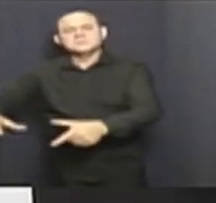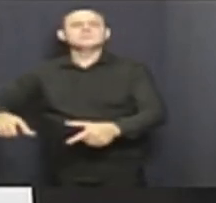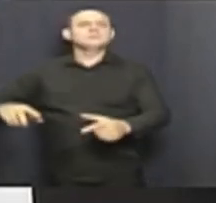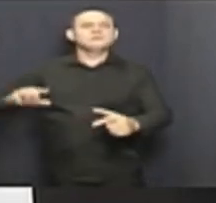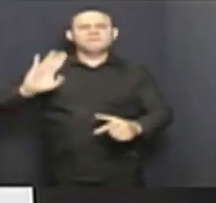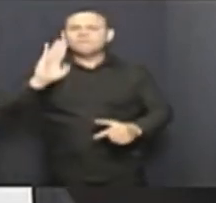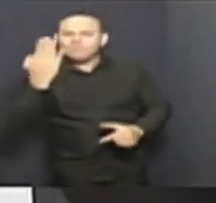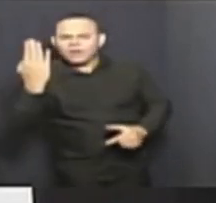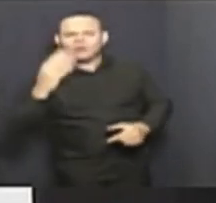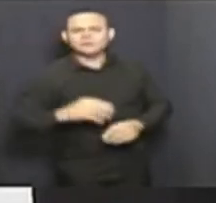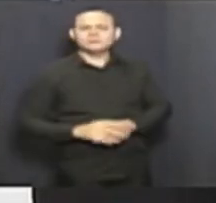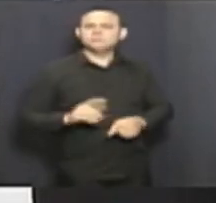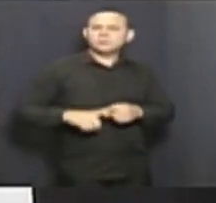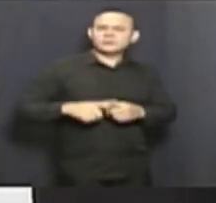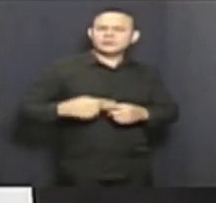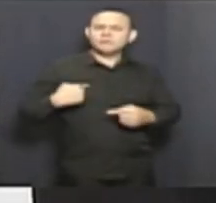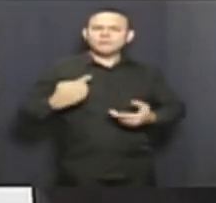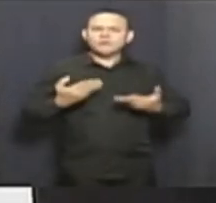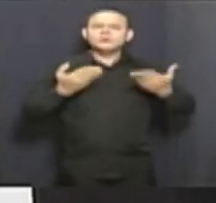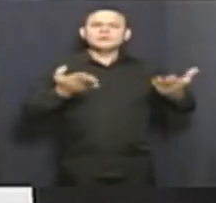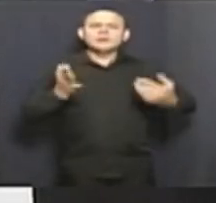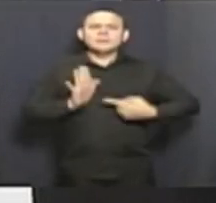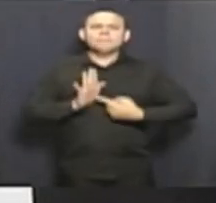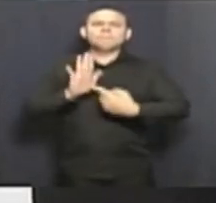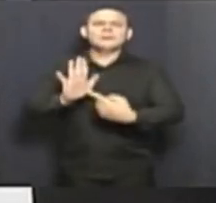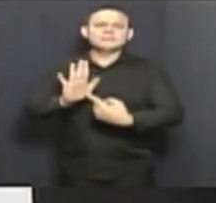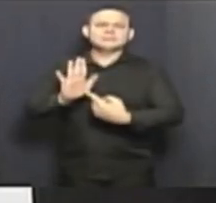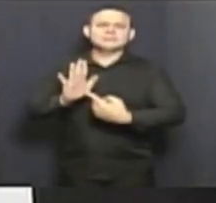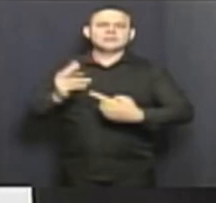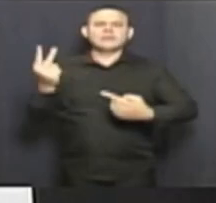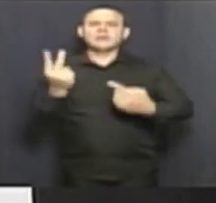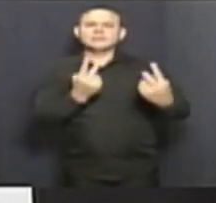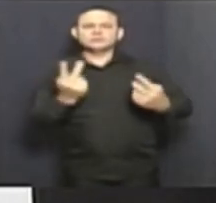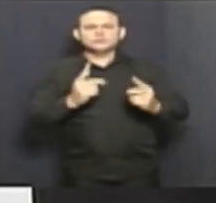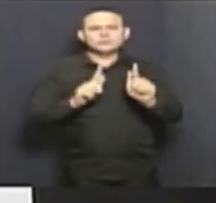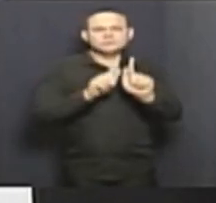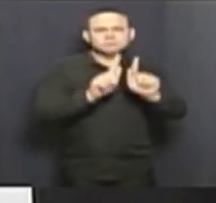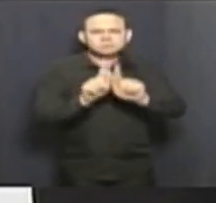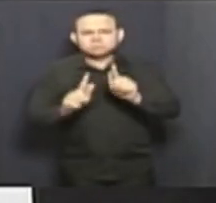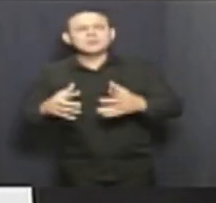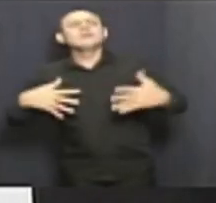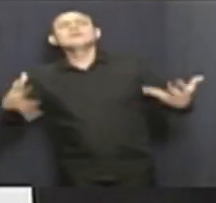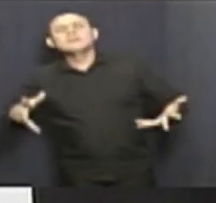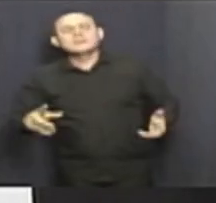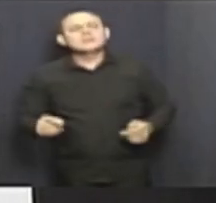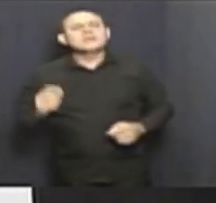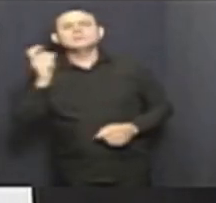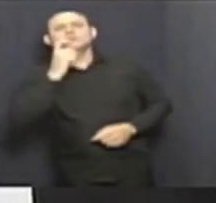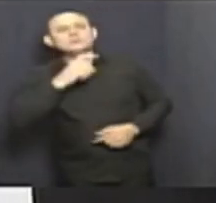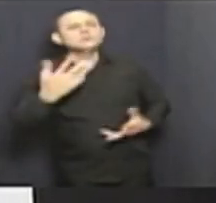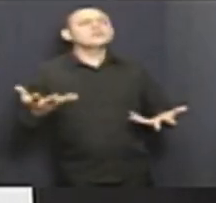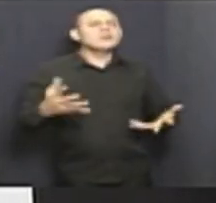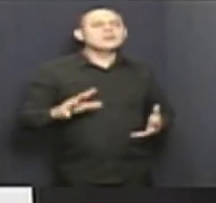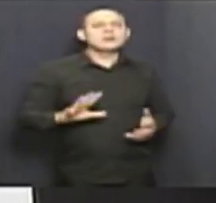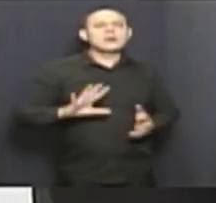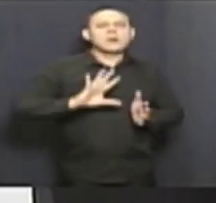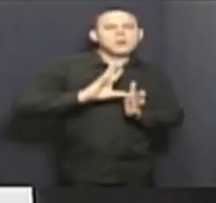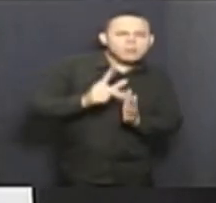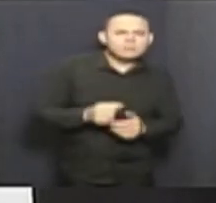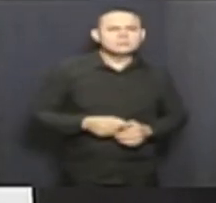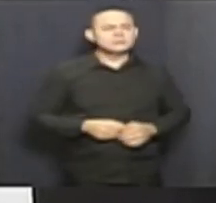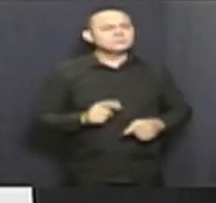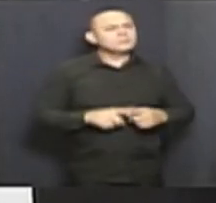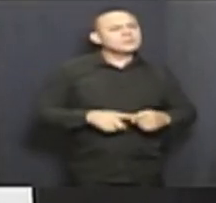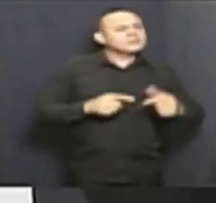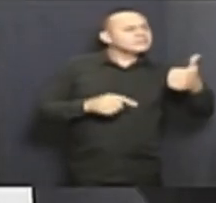vou apresentar as duas pesquisas eu quero que me responda na justiça o seguinte quem fraudou porque não pode dar 5 e 1